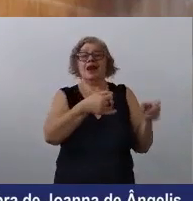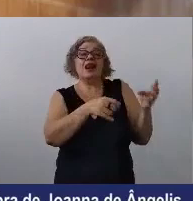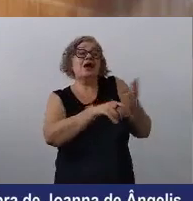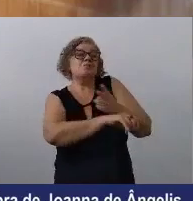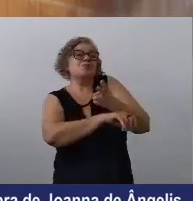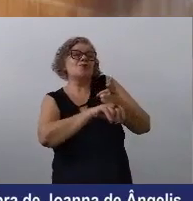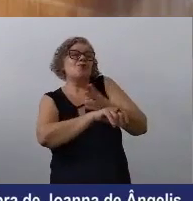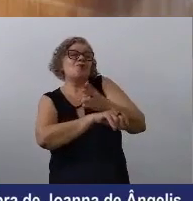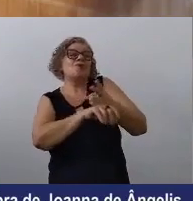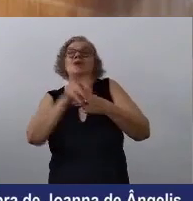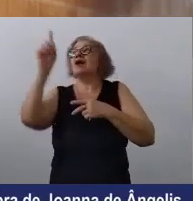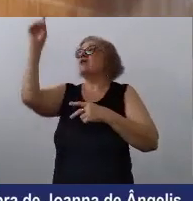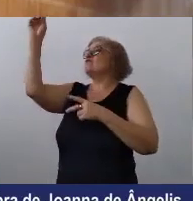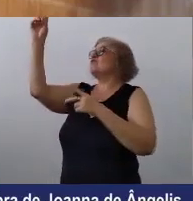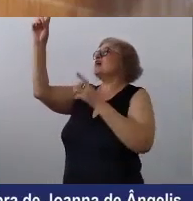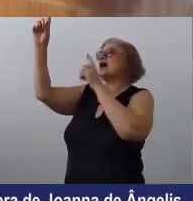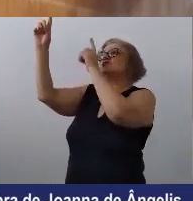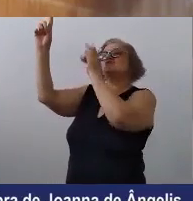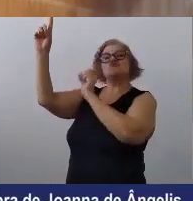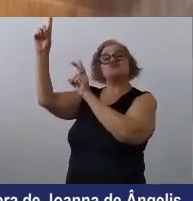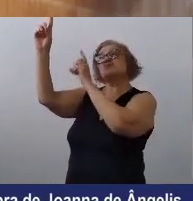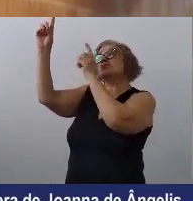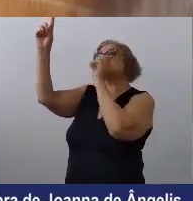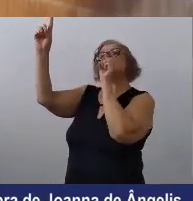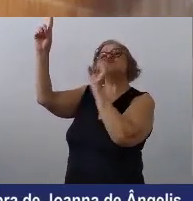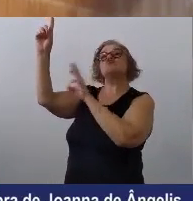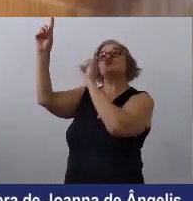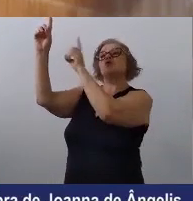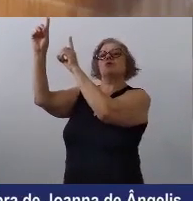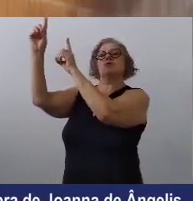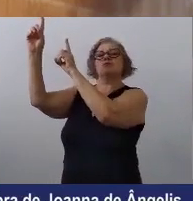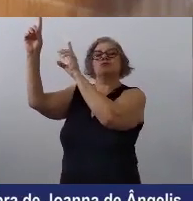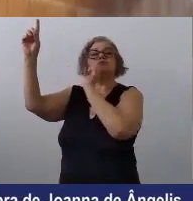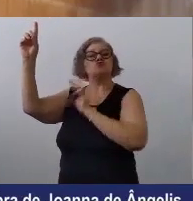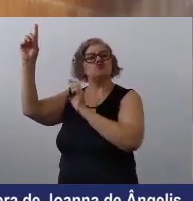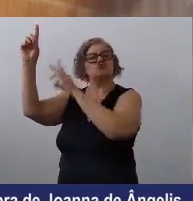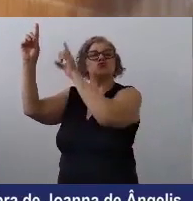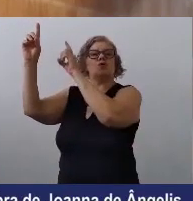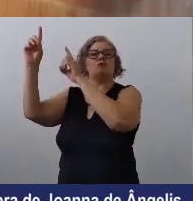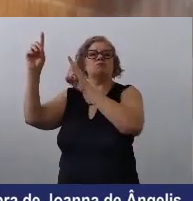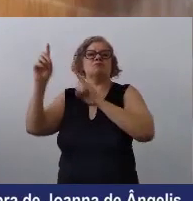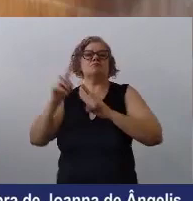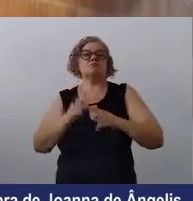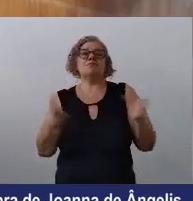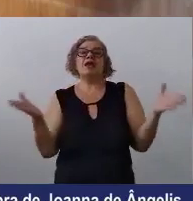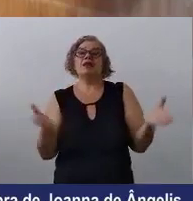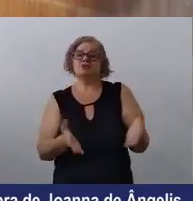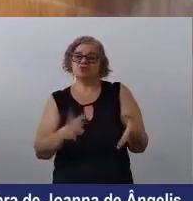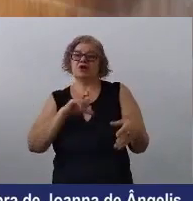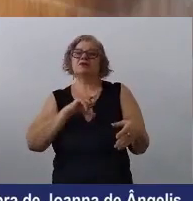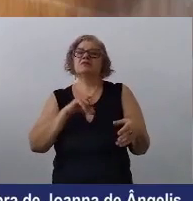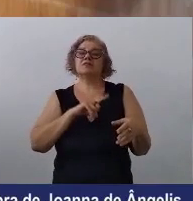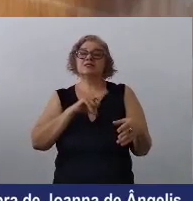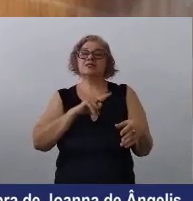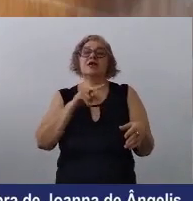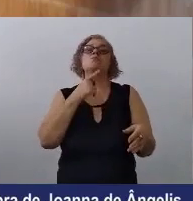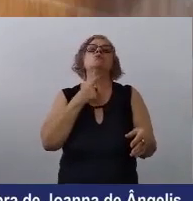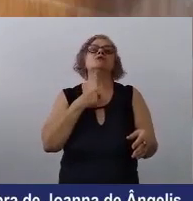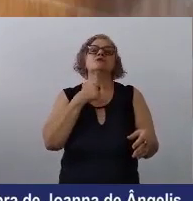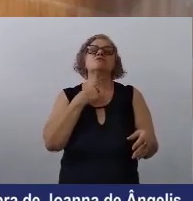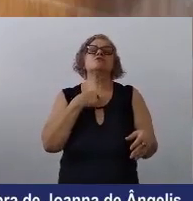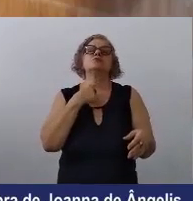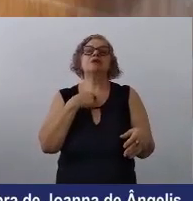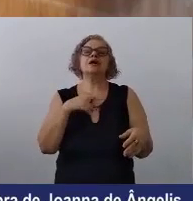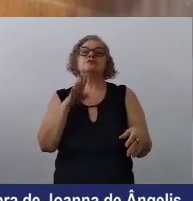Deus único que, de alguma maneira, amenizasse todas aquelas injustiças que ela testemunhava.